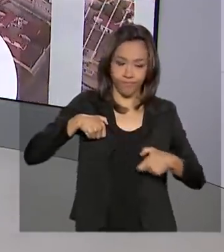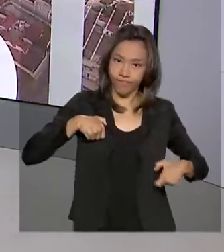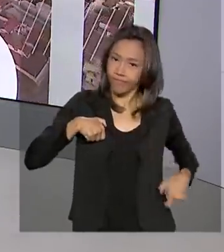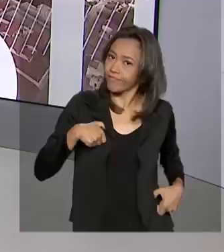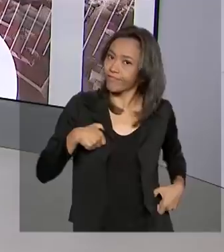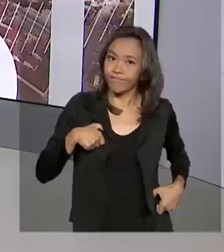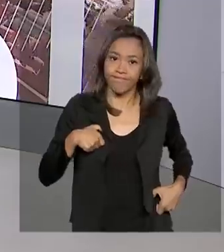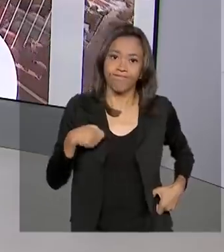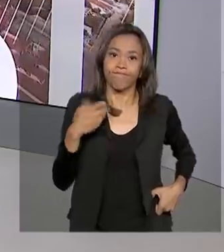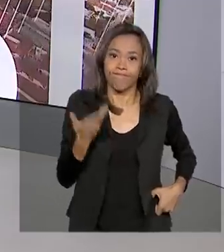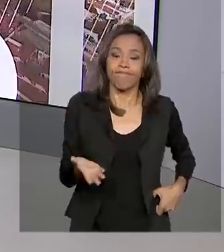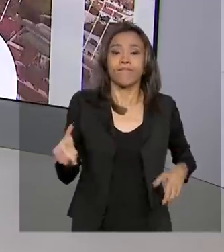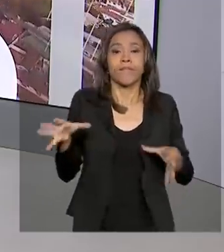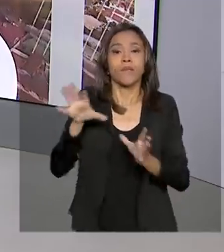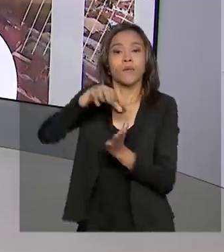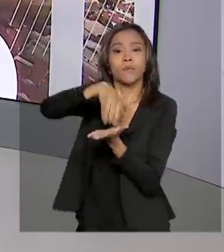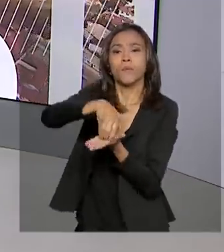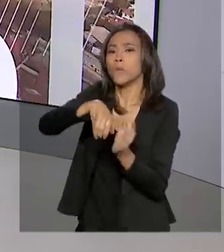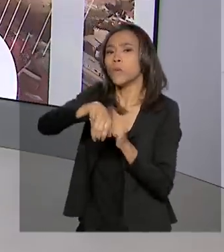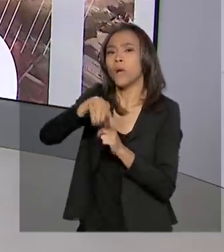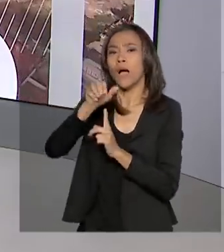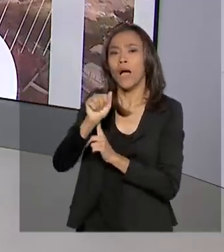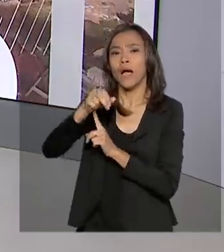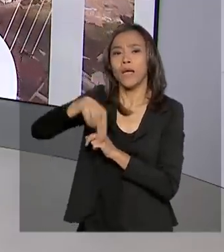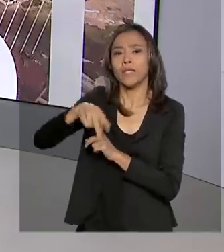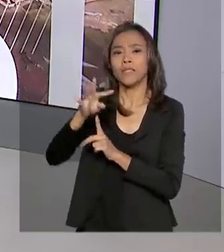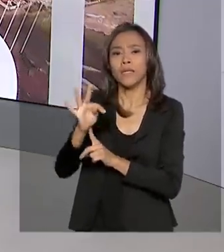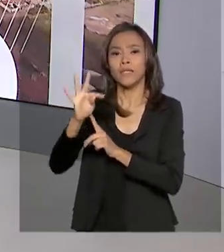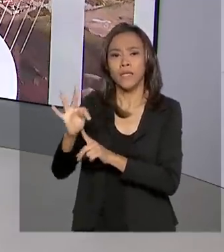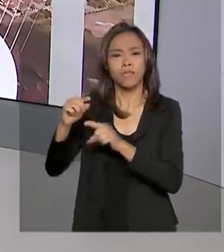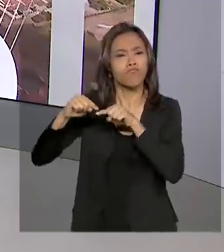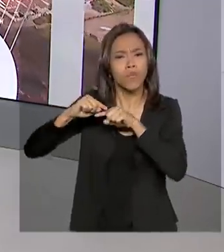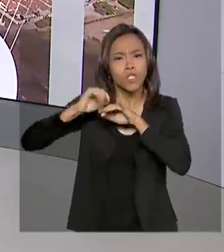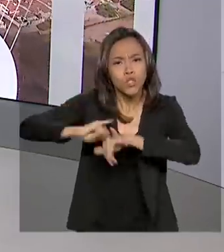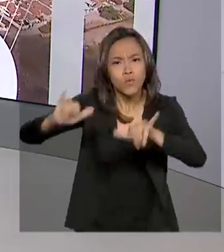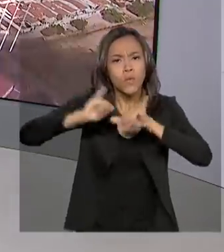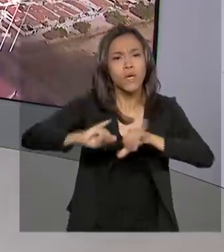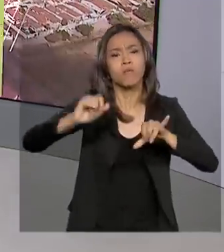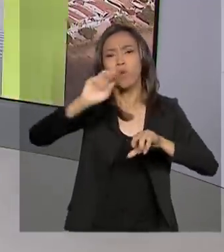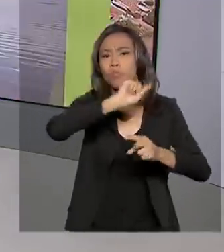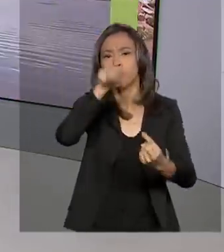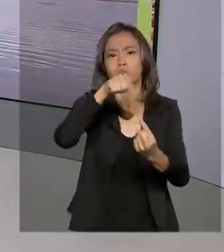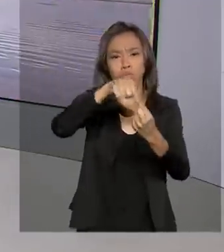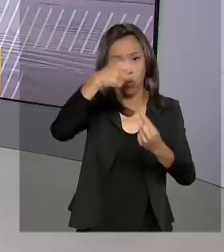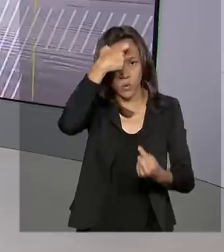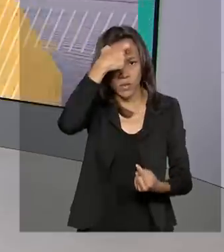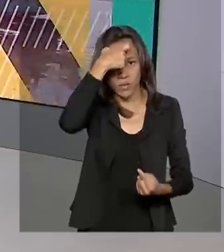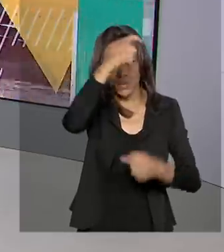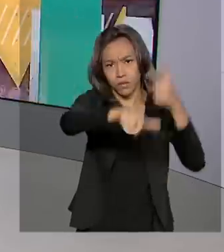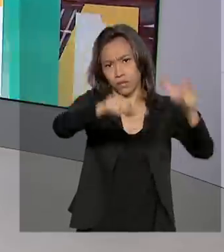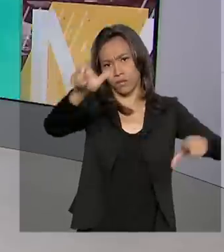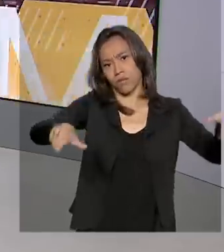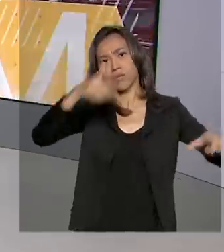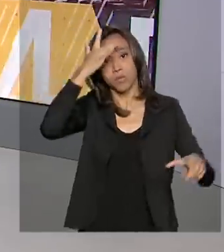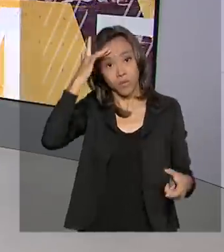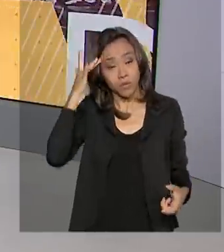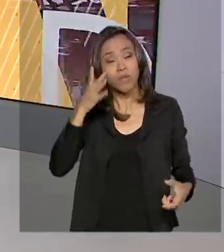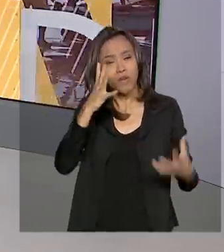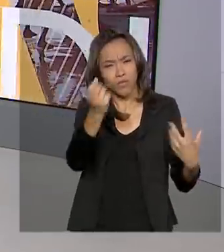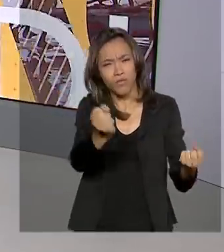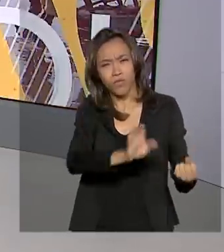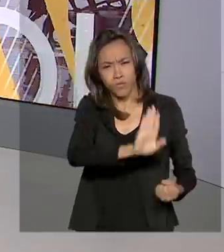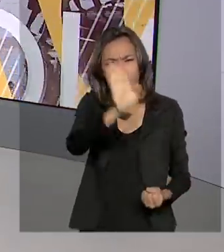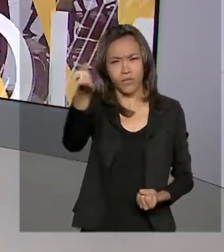agência nacional de transportes terrestres antt fez uma campanha para conscientizar os viajantes vamos até são paulo saber os detalhes